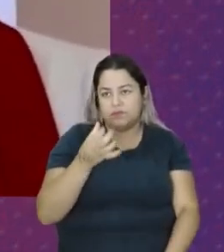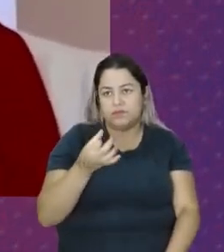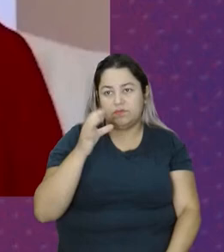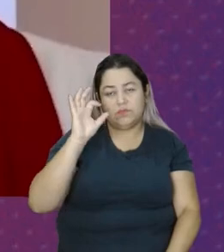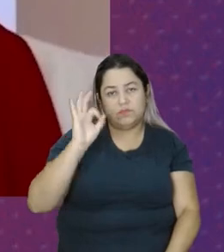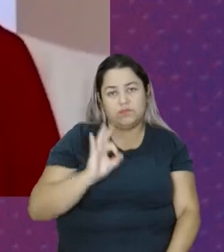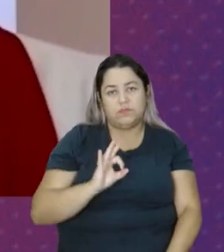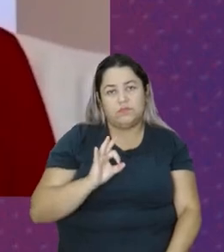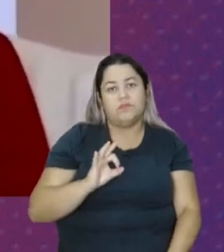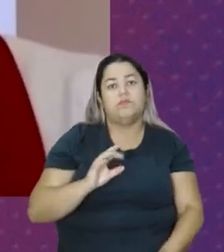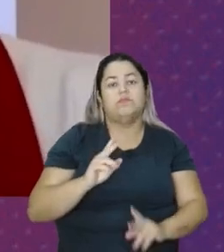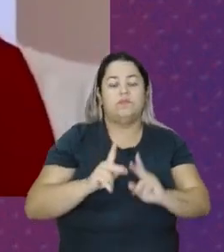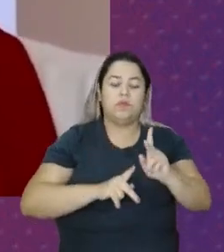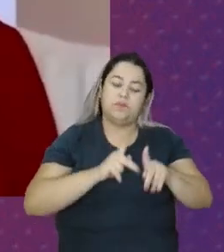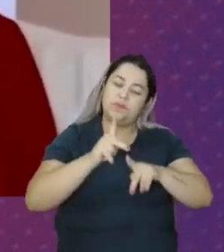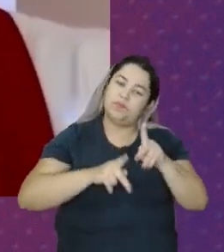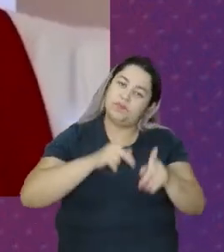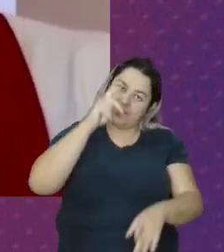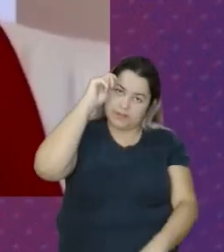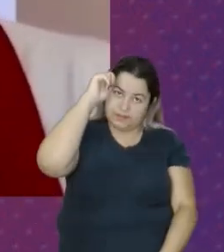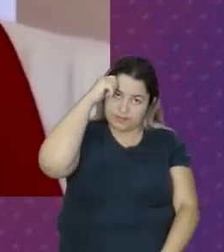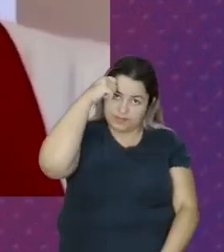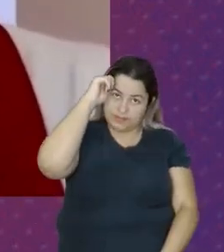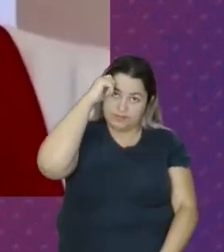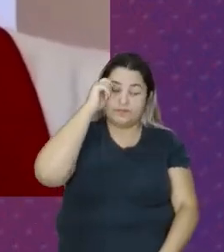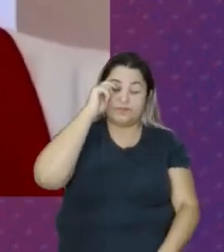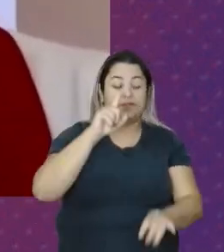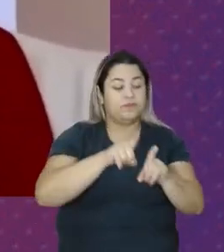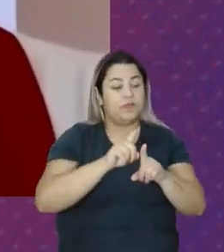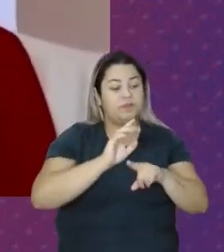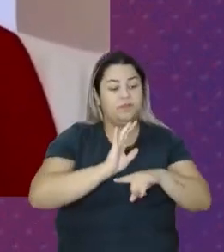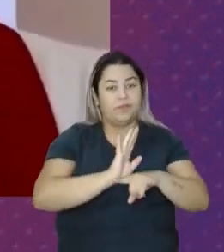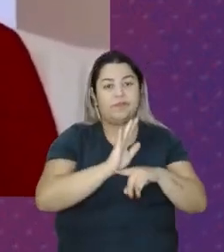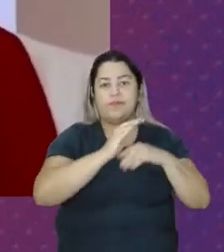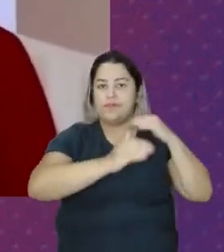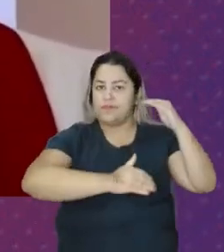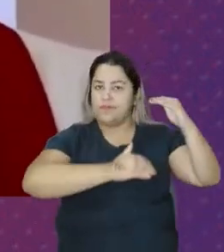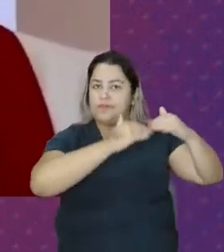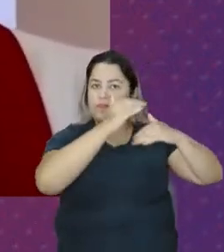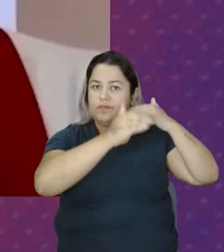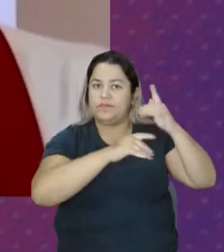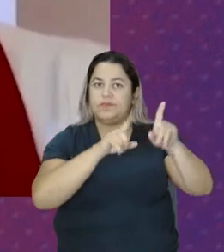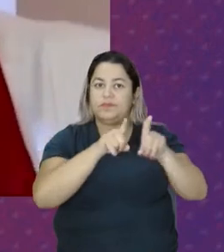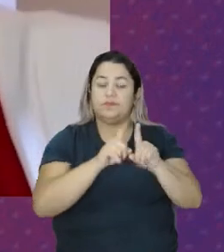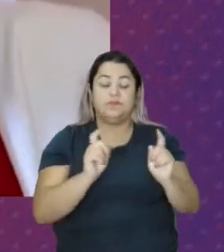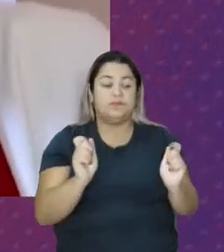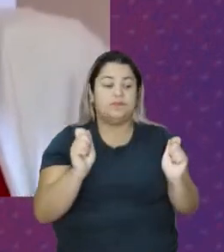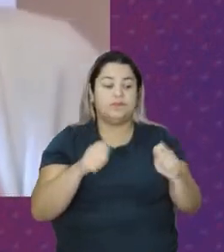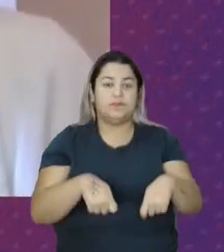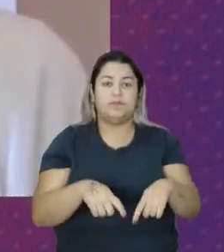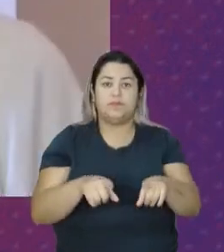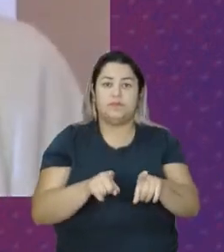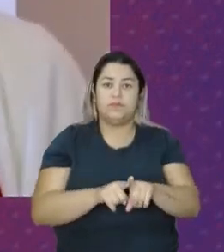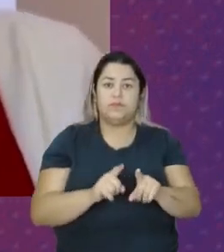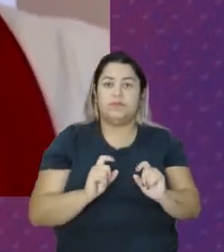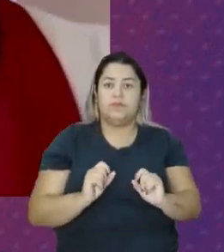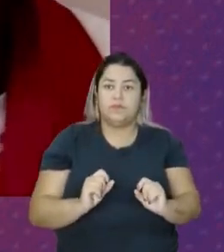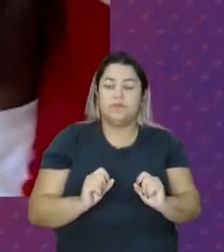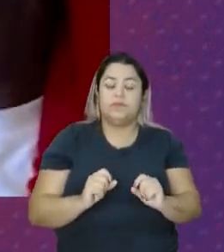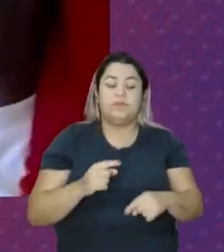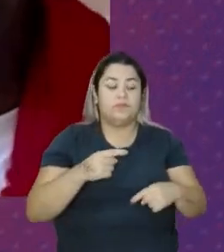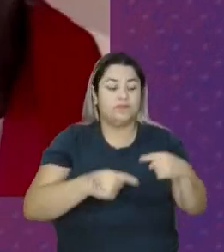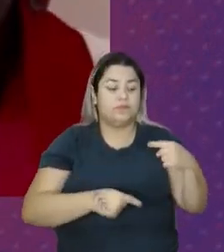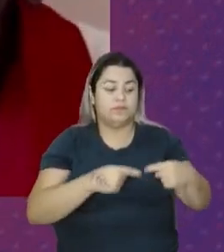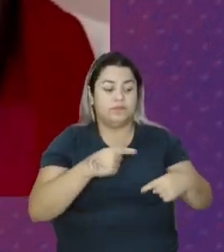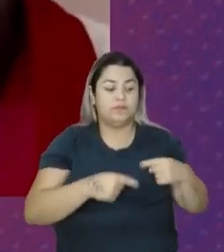56% da população negra, que colabora com o desenvolvimento, é necessário que a gente tenha alguma política que,